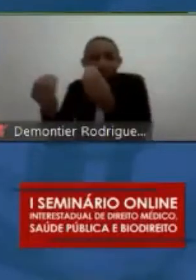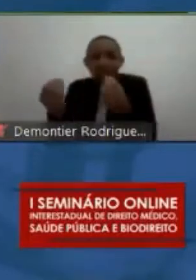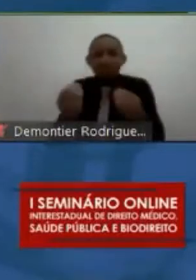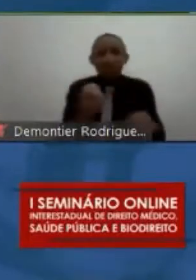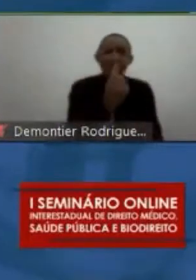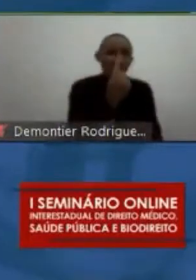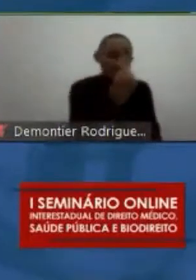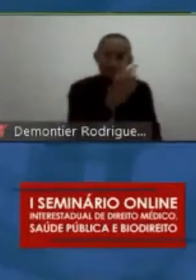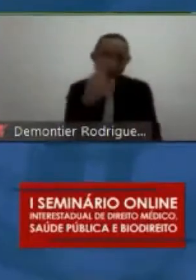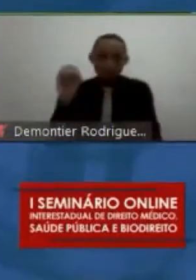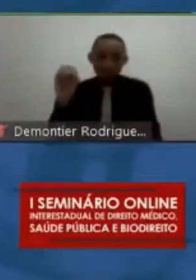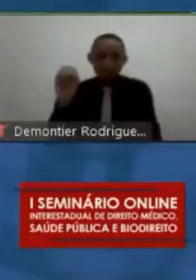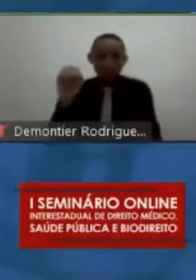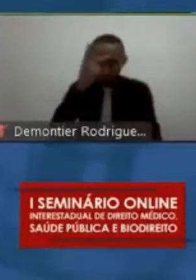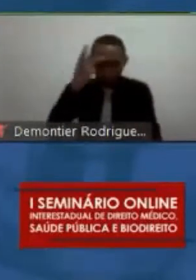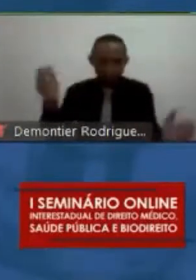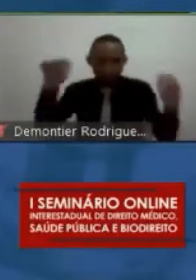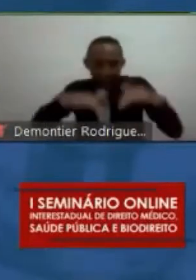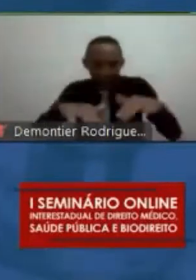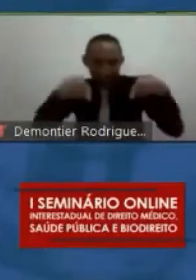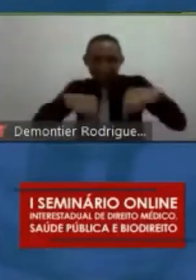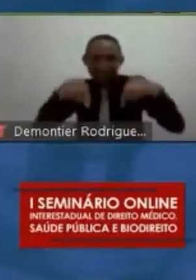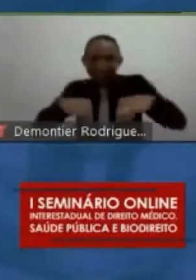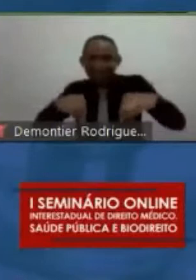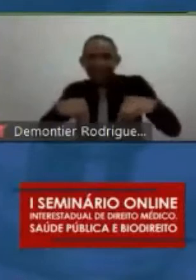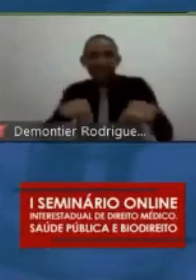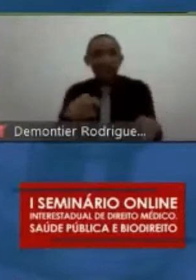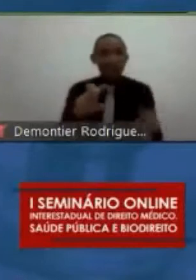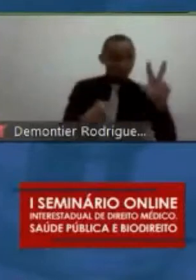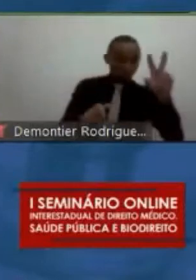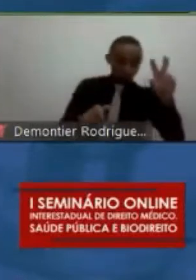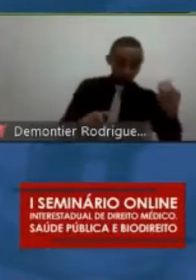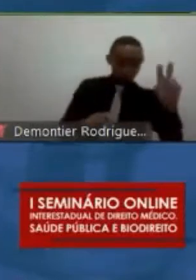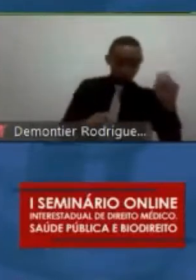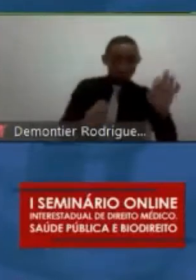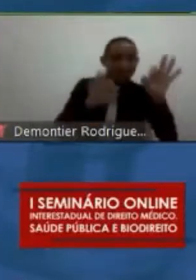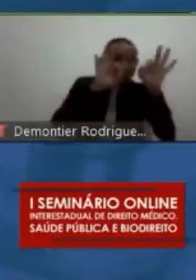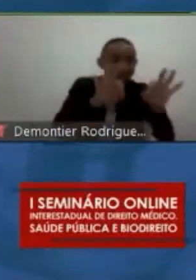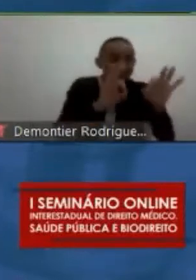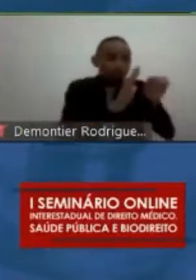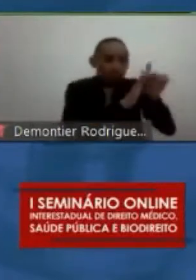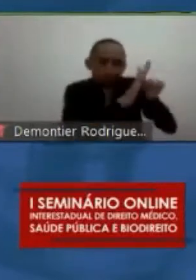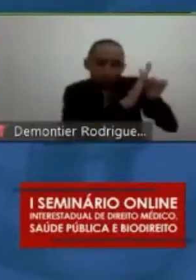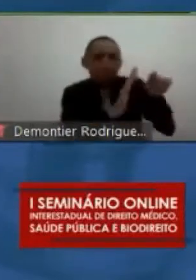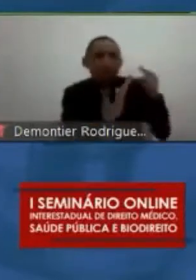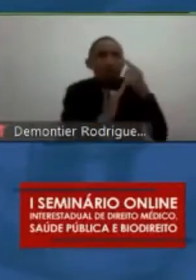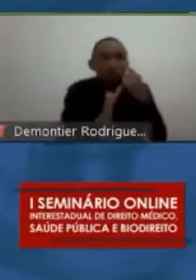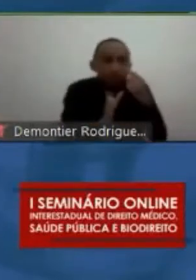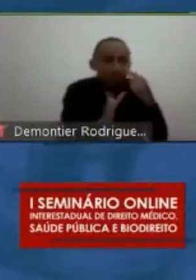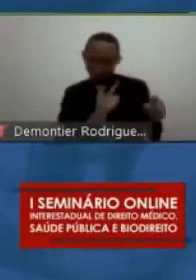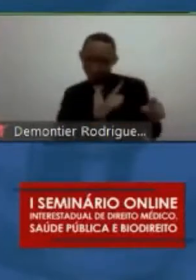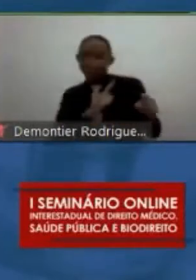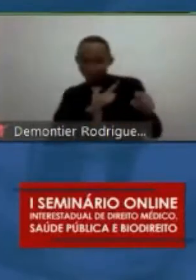150, né, participantes, nós poderíamos dizer que cerca de 50 certamente estarão em algum estado anêmico,